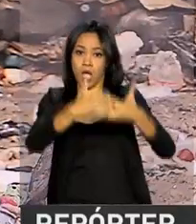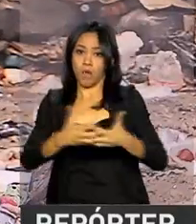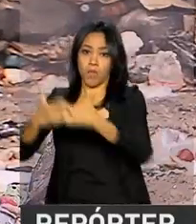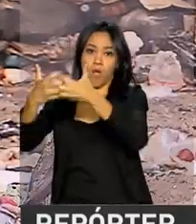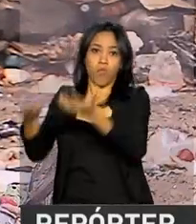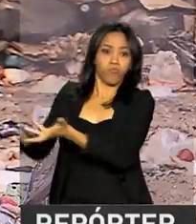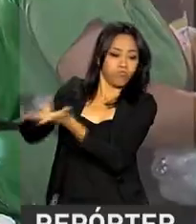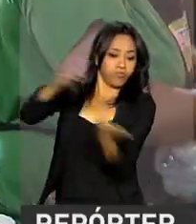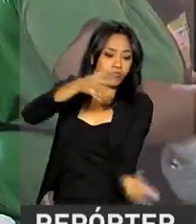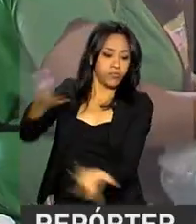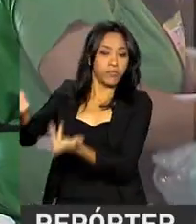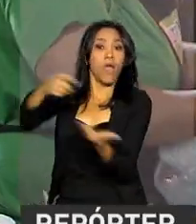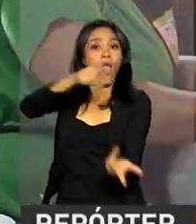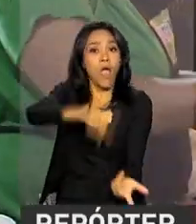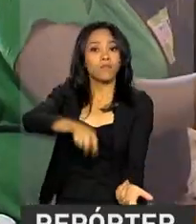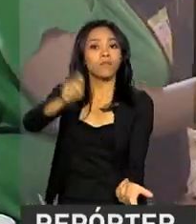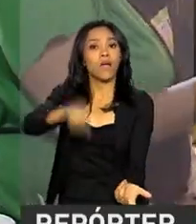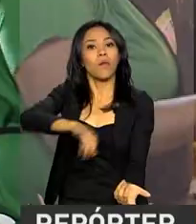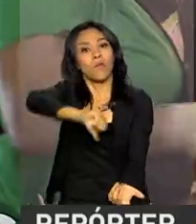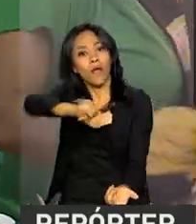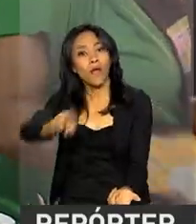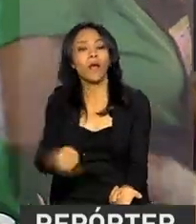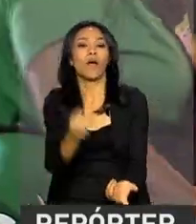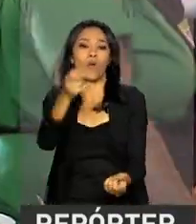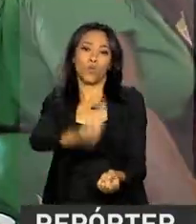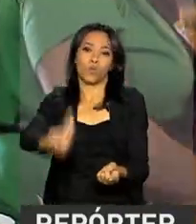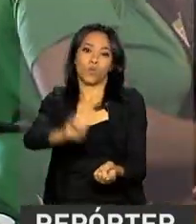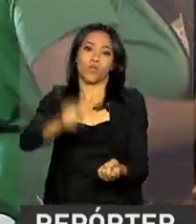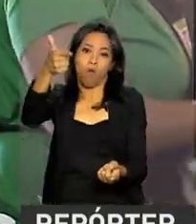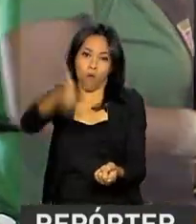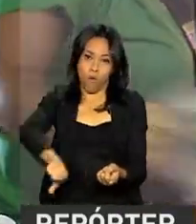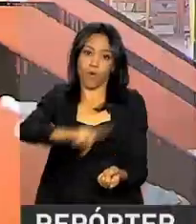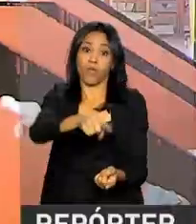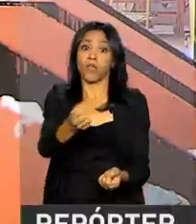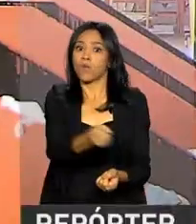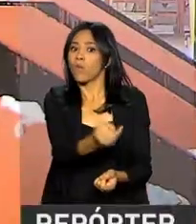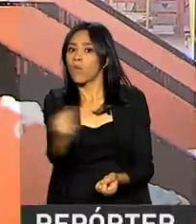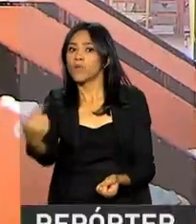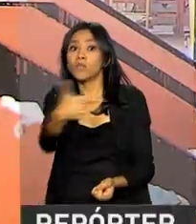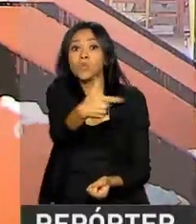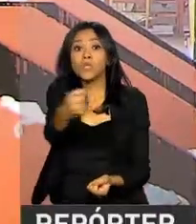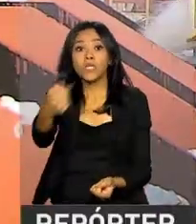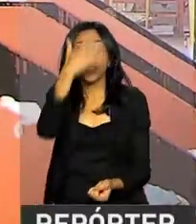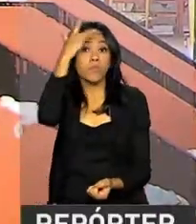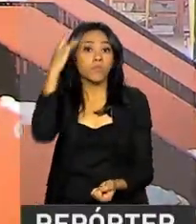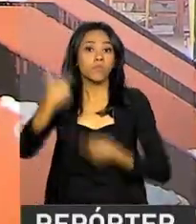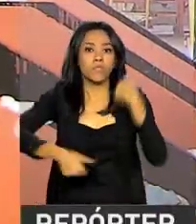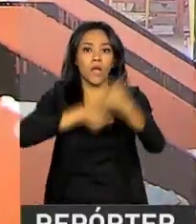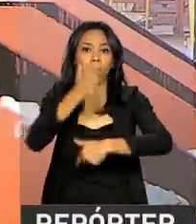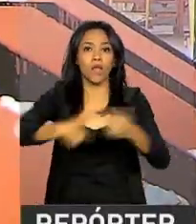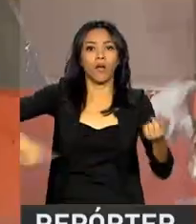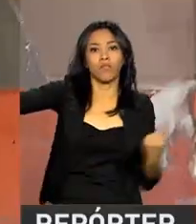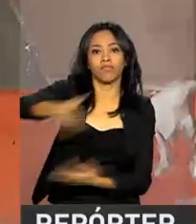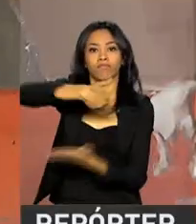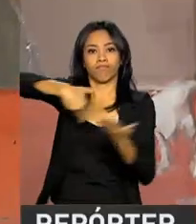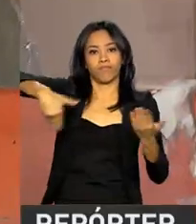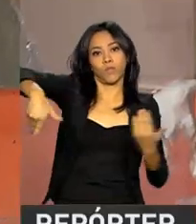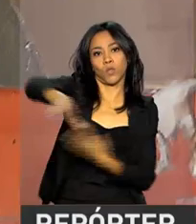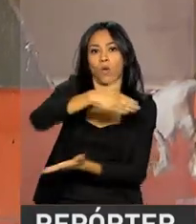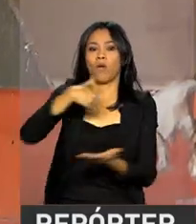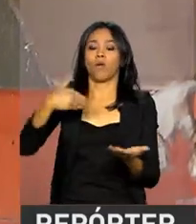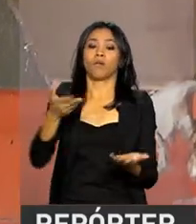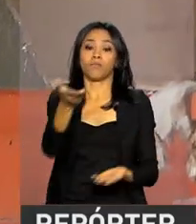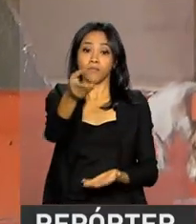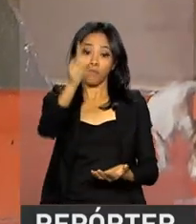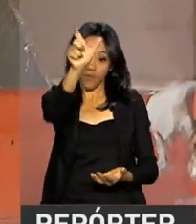produtos recicláveis. E a seleção é feita por cerca de 200 catadores, que se revezam em 3 turnos. Dona Maria